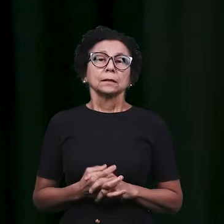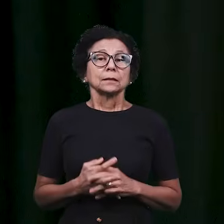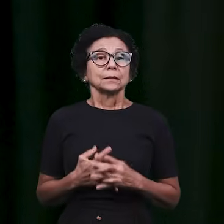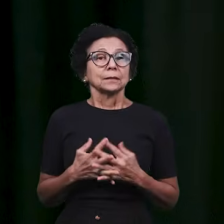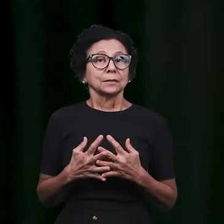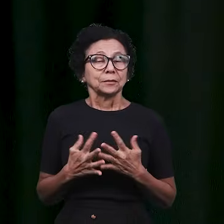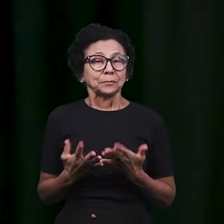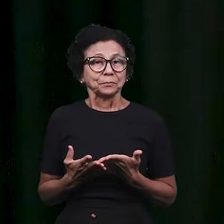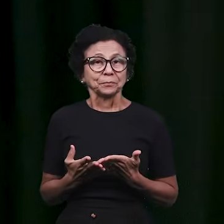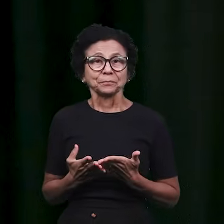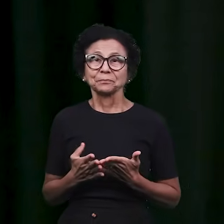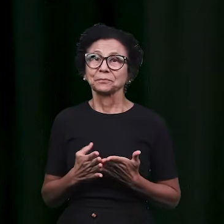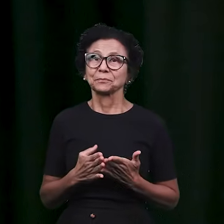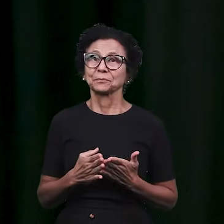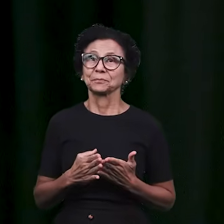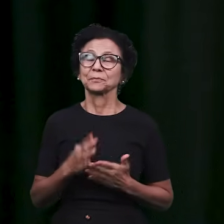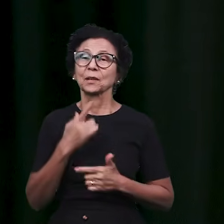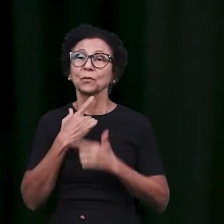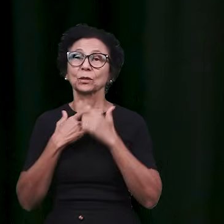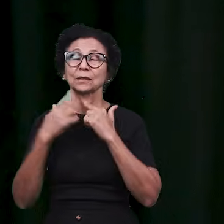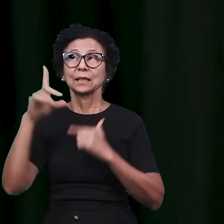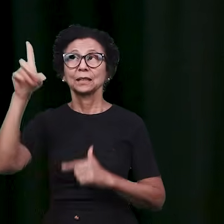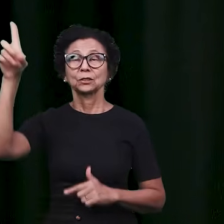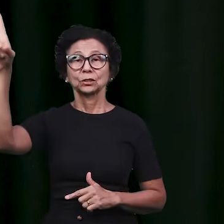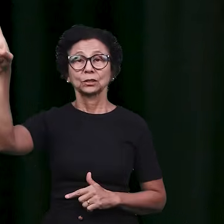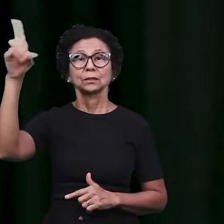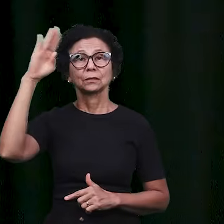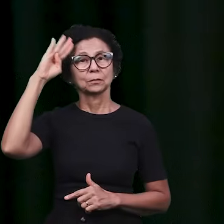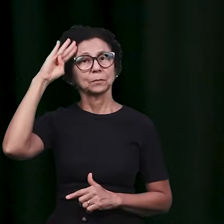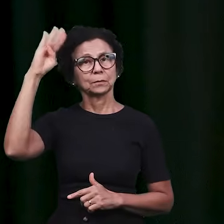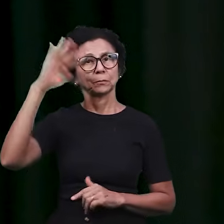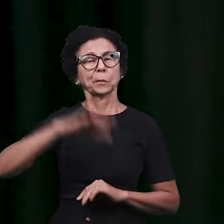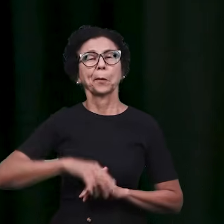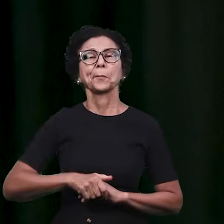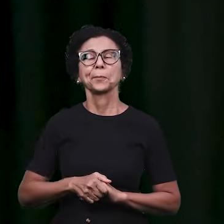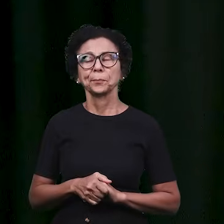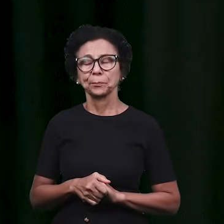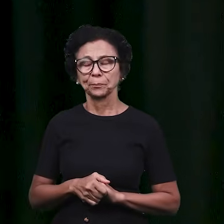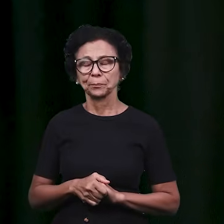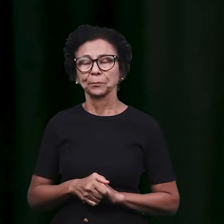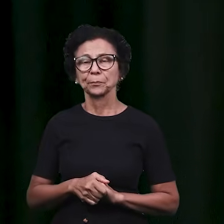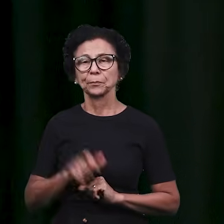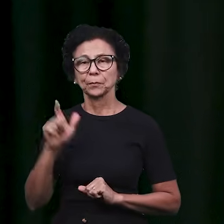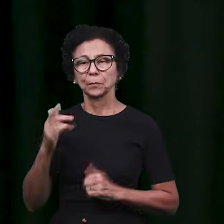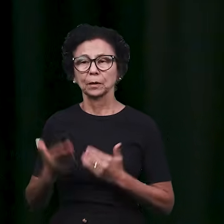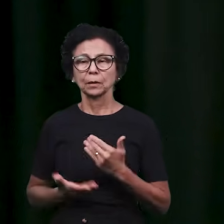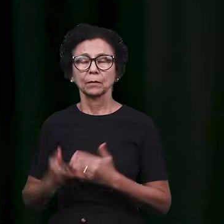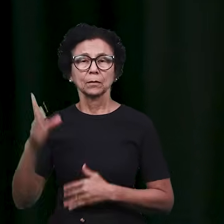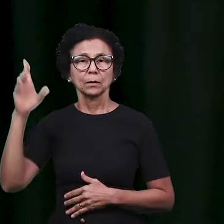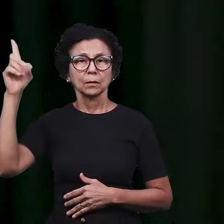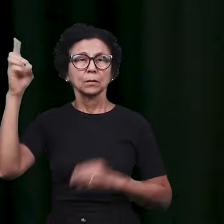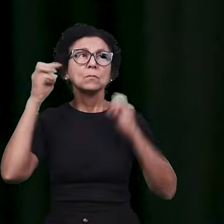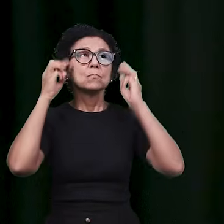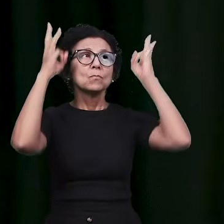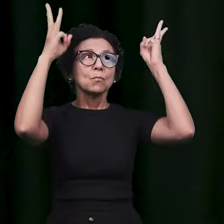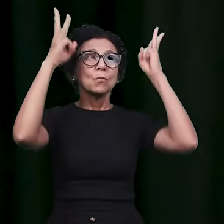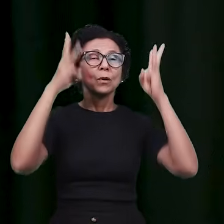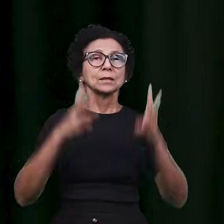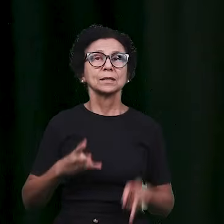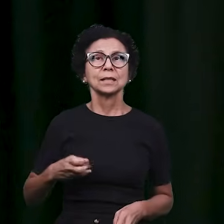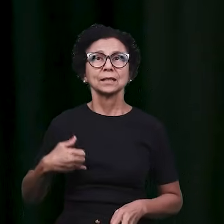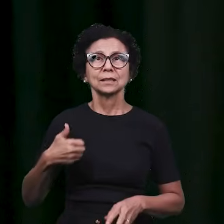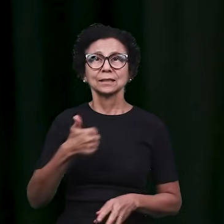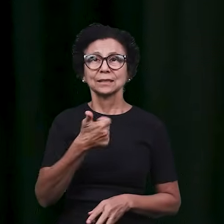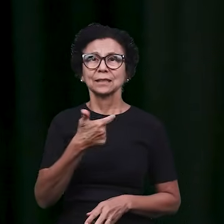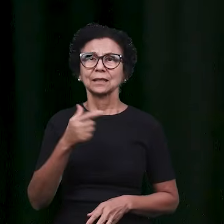Deus prevalece na nossa vida, na vida do servo de Deus. O Moisés estava com 120 anos e não queria ir embora, não. Ele achava que tinha ainda